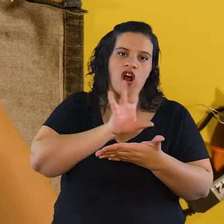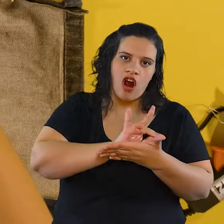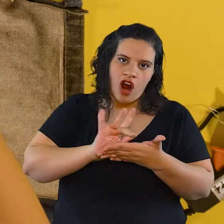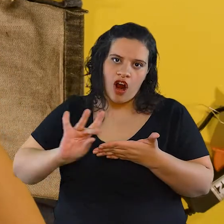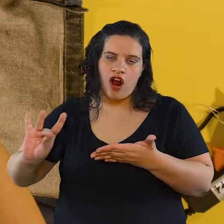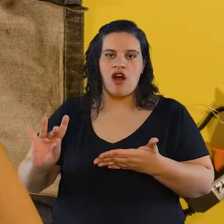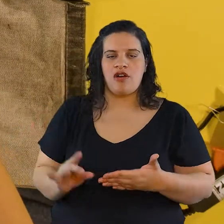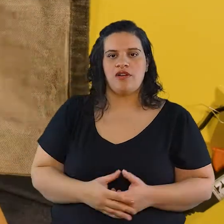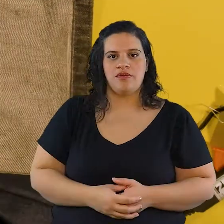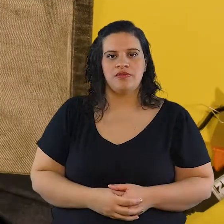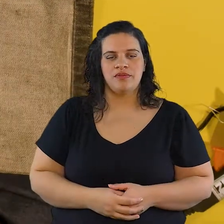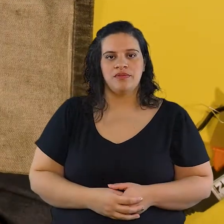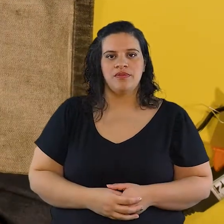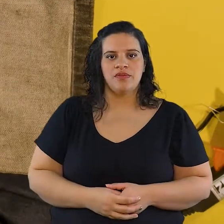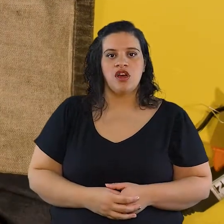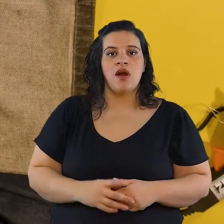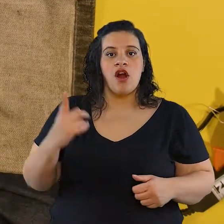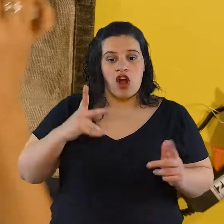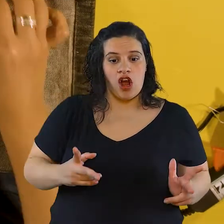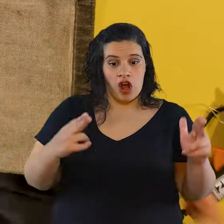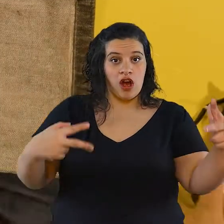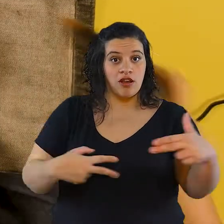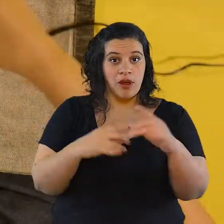antes de trabalhar. Depois que eu corto, né, tiro da